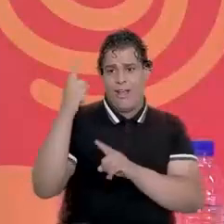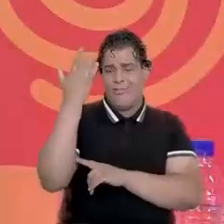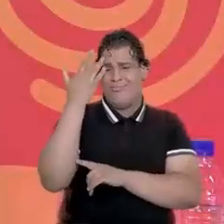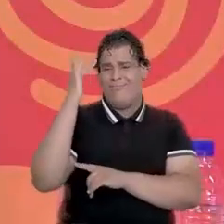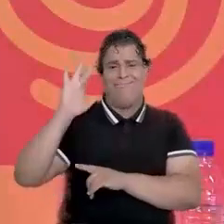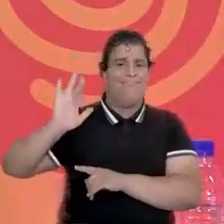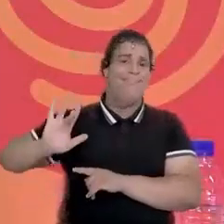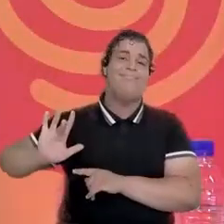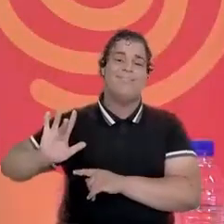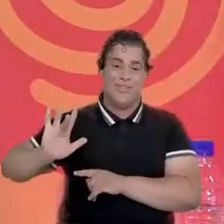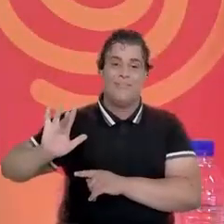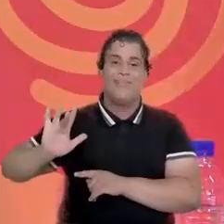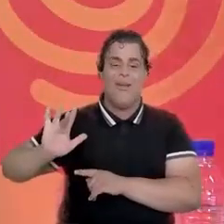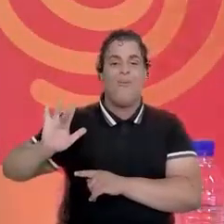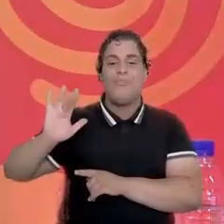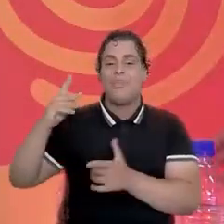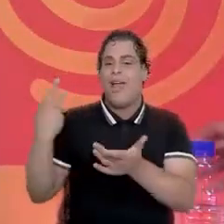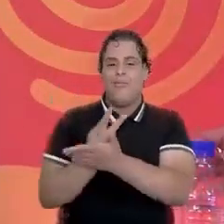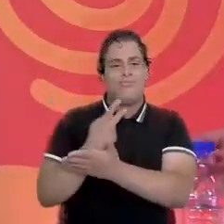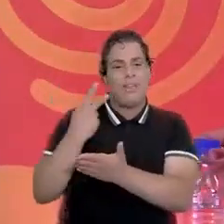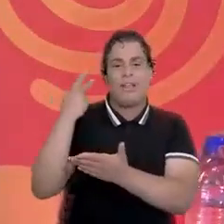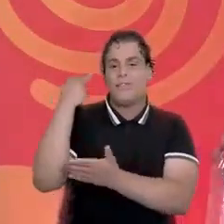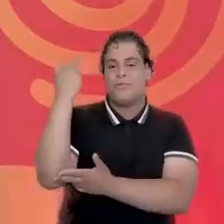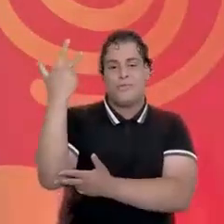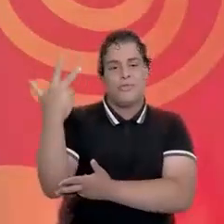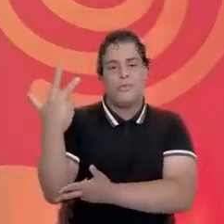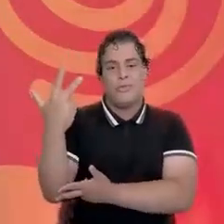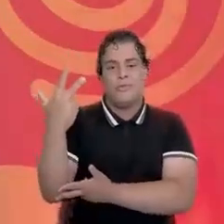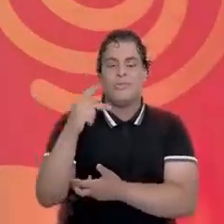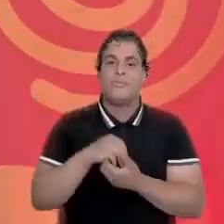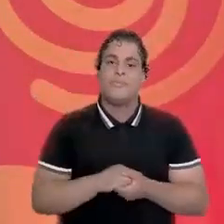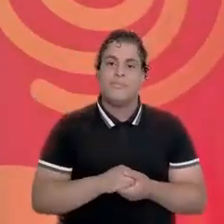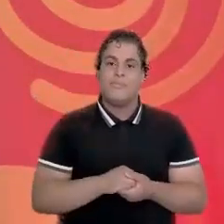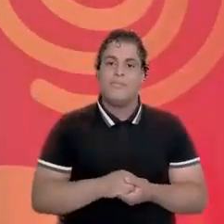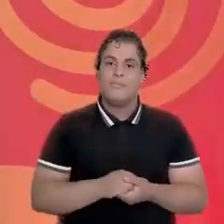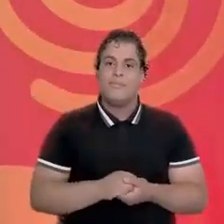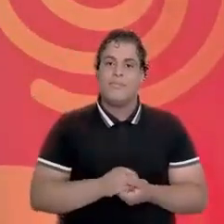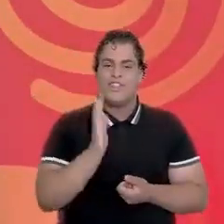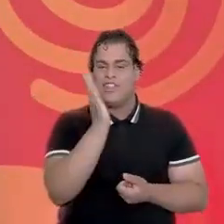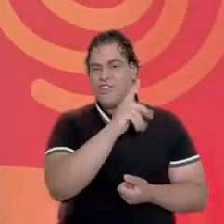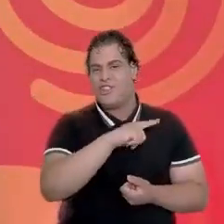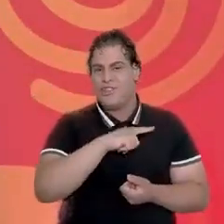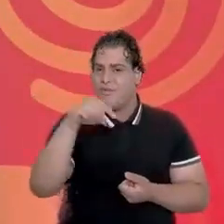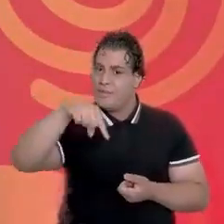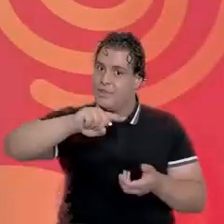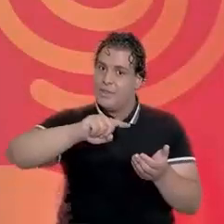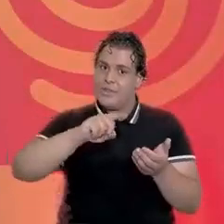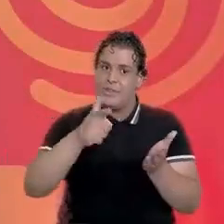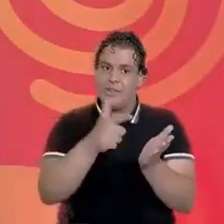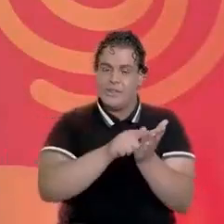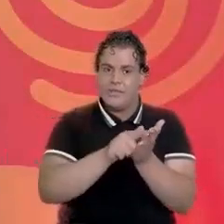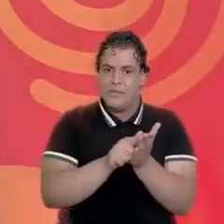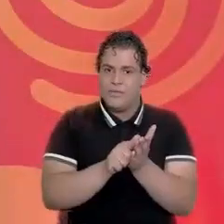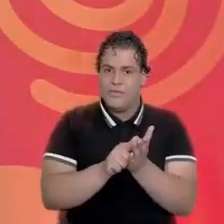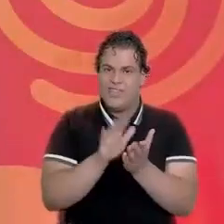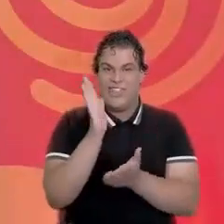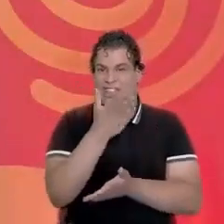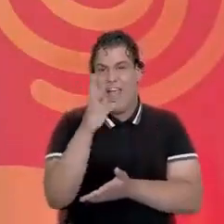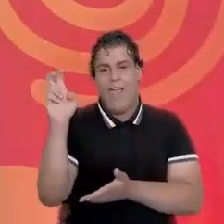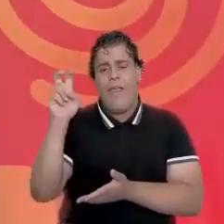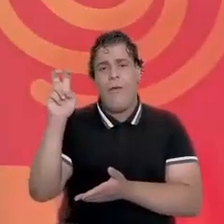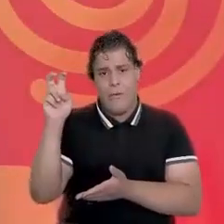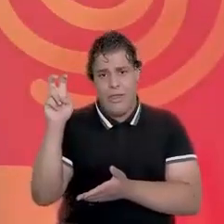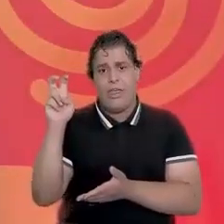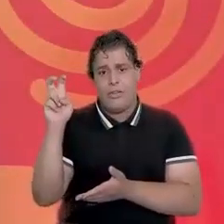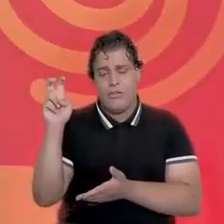assim, não aconteceu nesse livro, eu acho que já aconteceu, esse é meu 5º livro, Véspera de Nada e